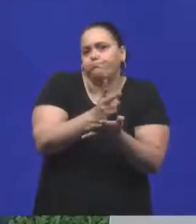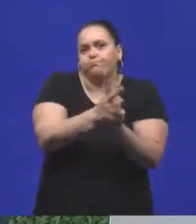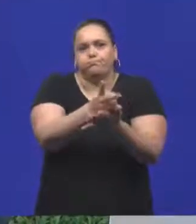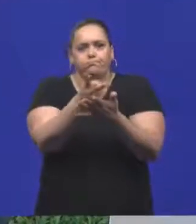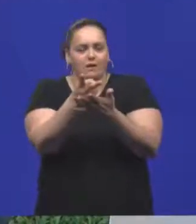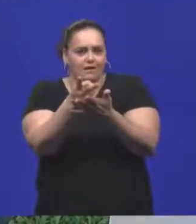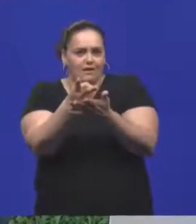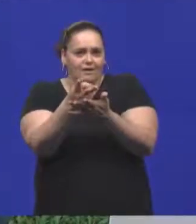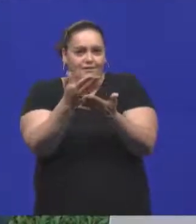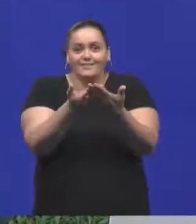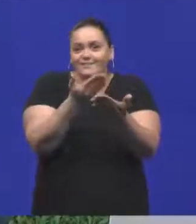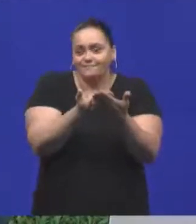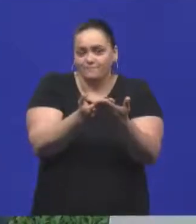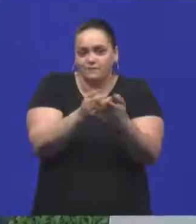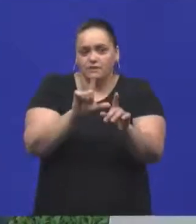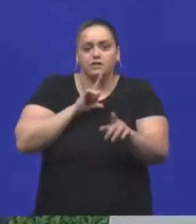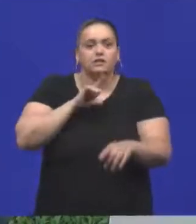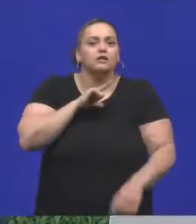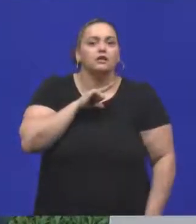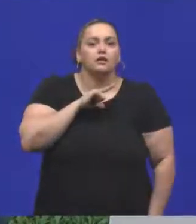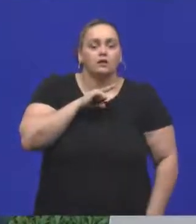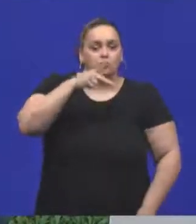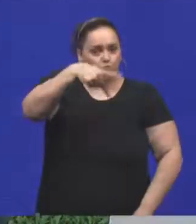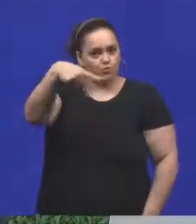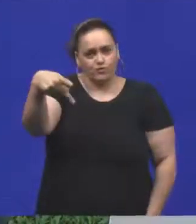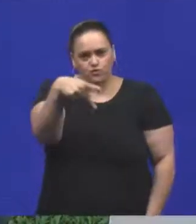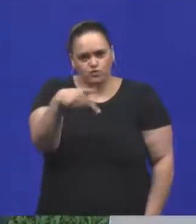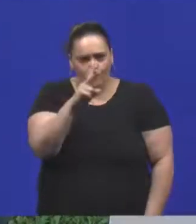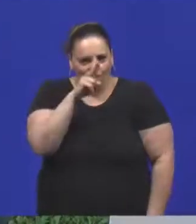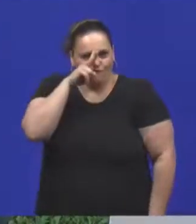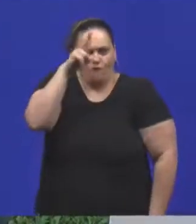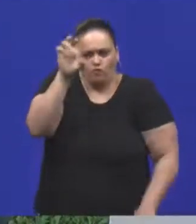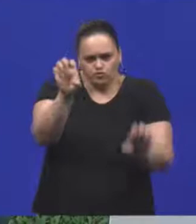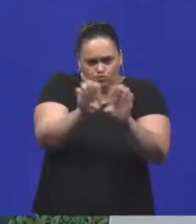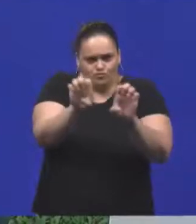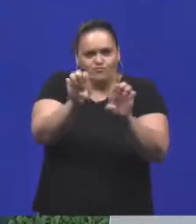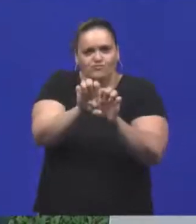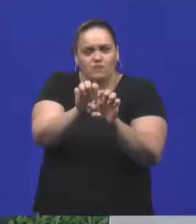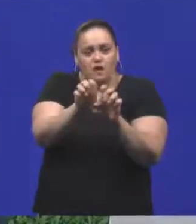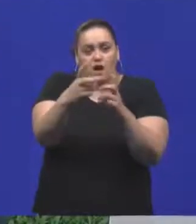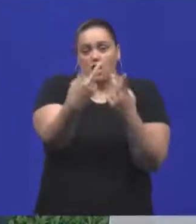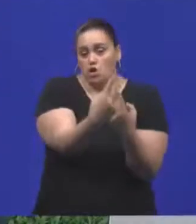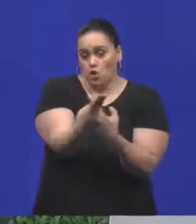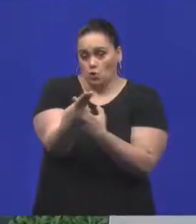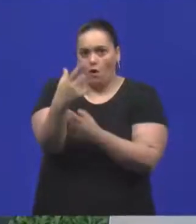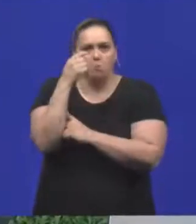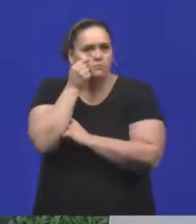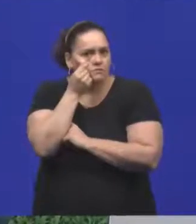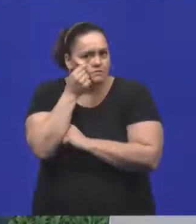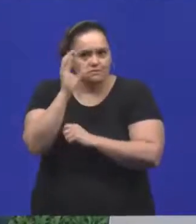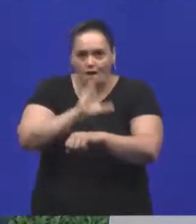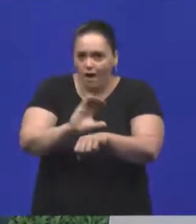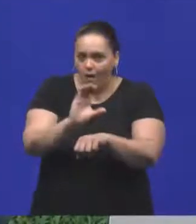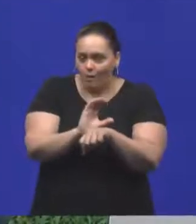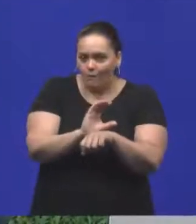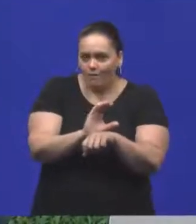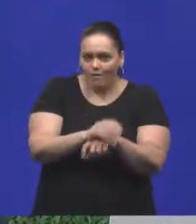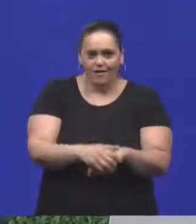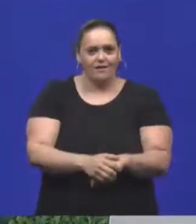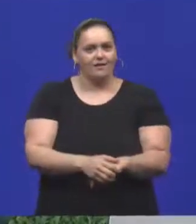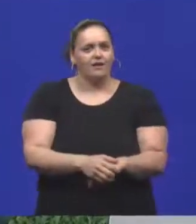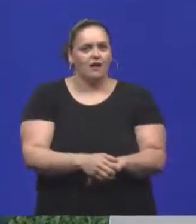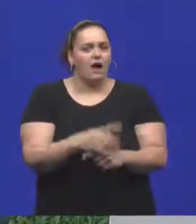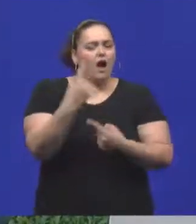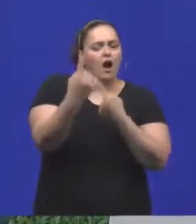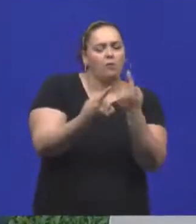para assistir aulas né nós temos um corpo docente forte estruturado que o mesmo corpo docente é turno nos cursos presenciais